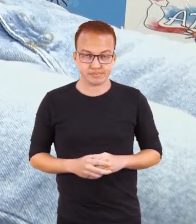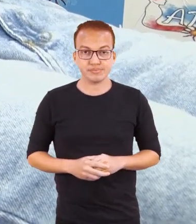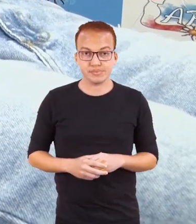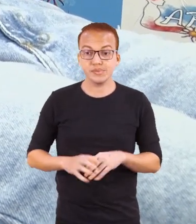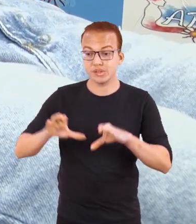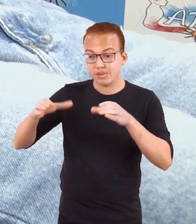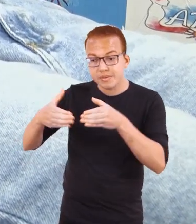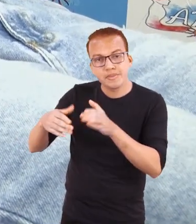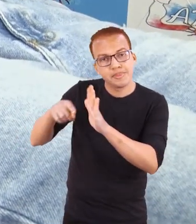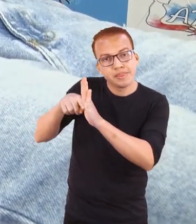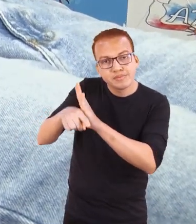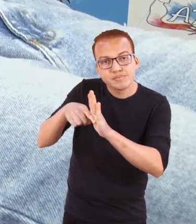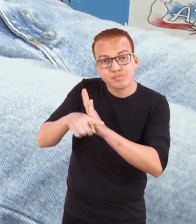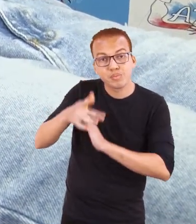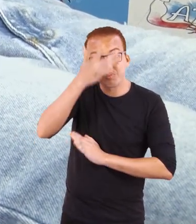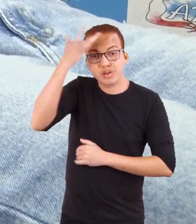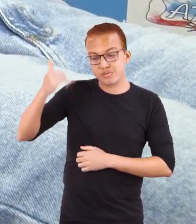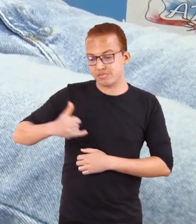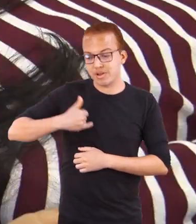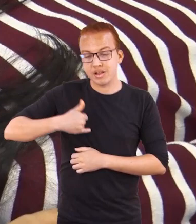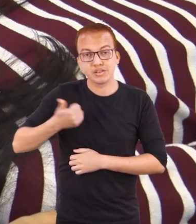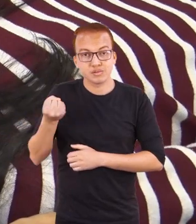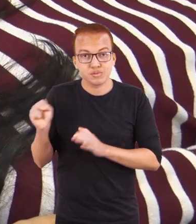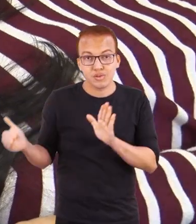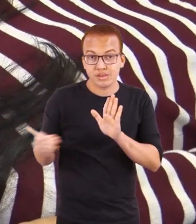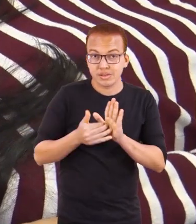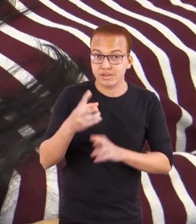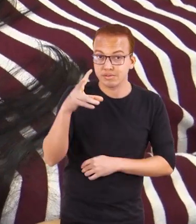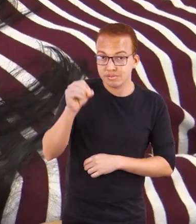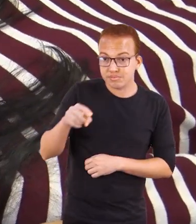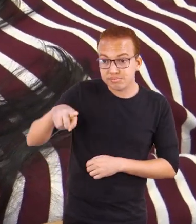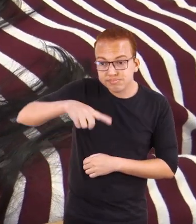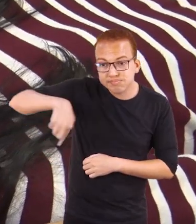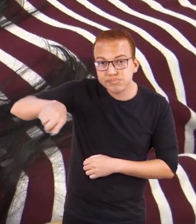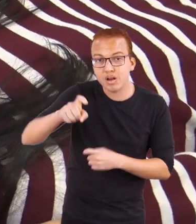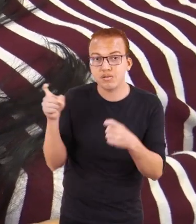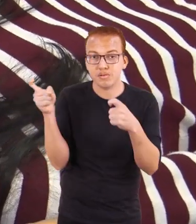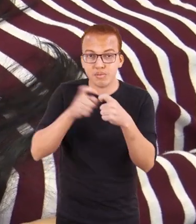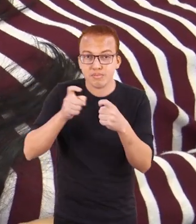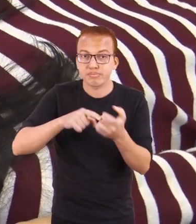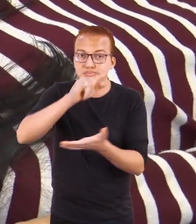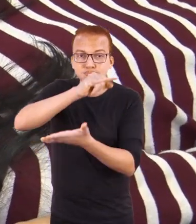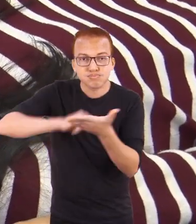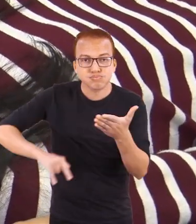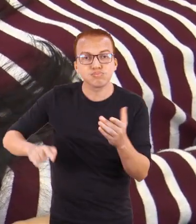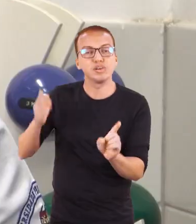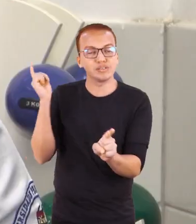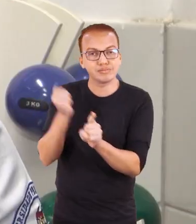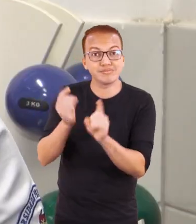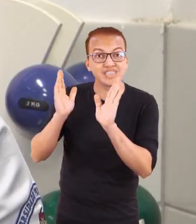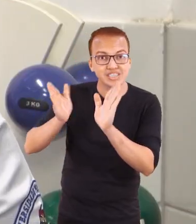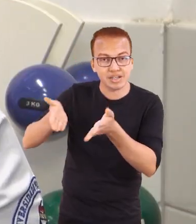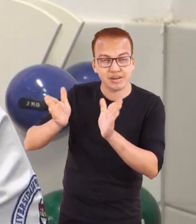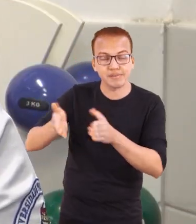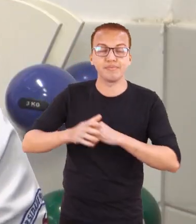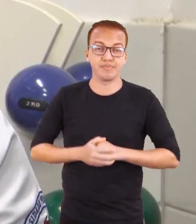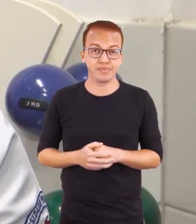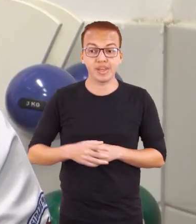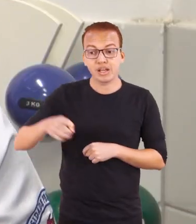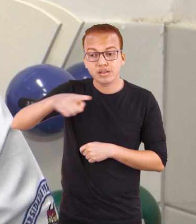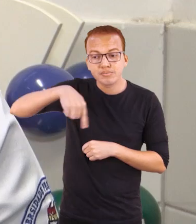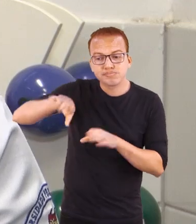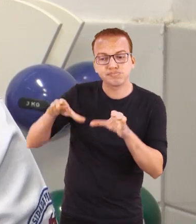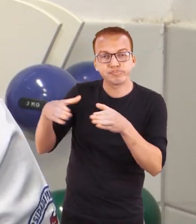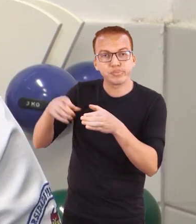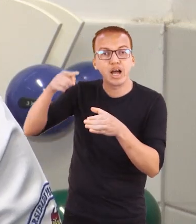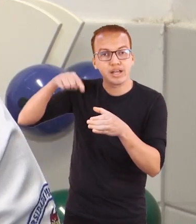é feita com pessoas entre 18 e 50 anos diagnosticadas com Enxaqueca crônica por um neurologista Então as pessoas têm nesse